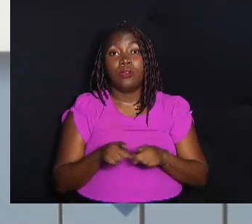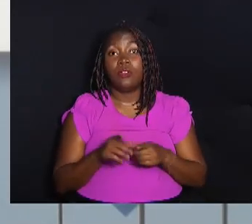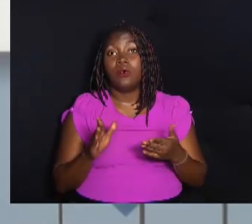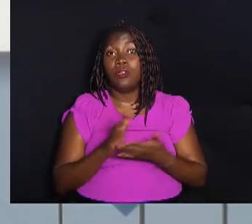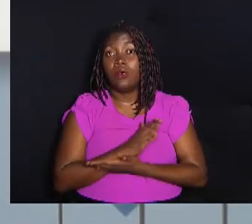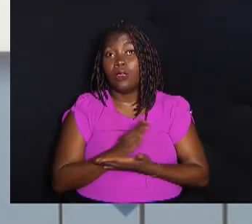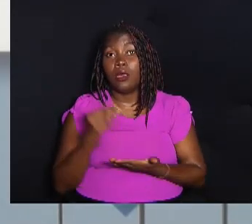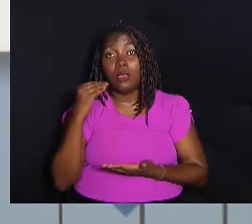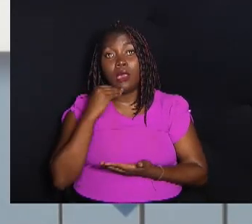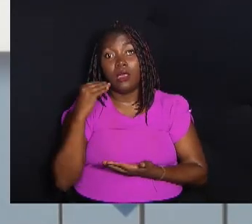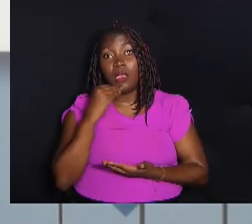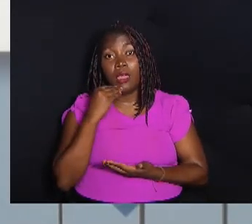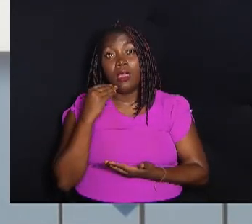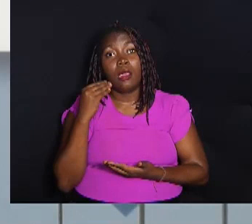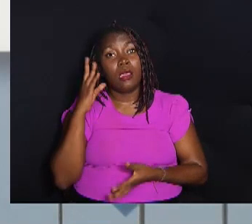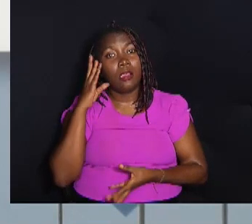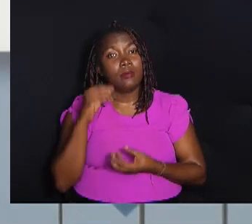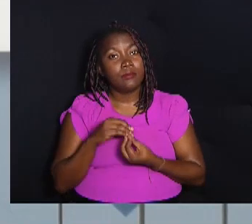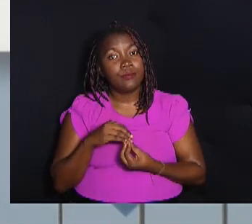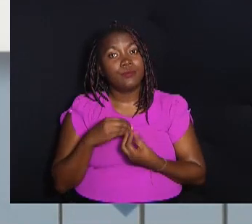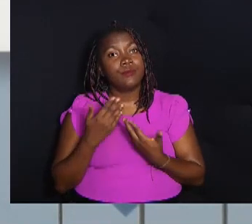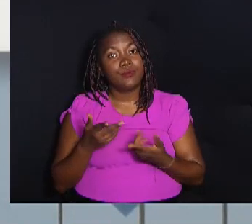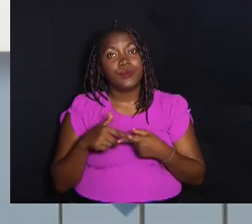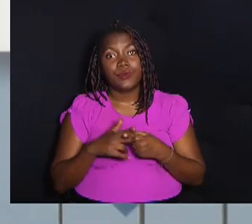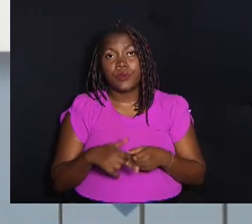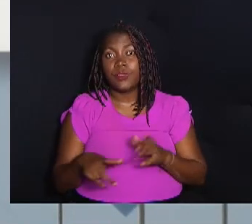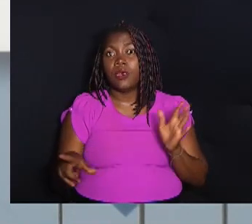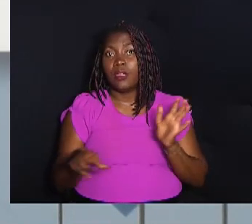vulnerabilidades que ela considera nessa ferramenta